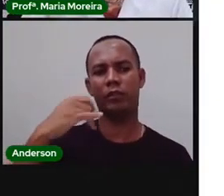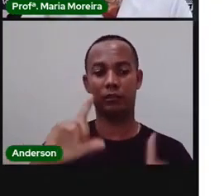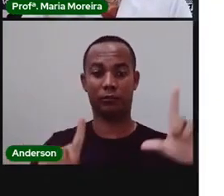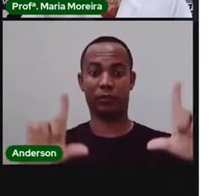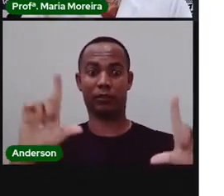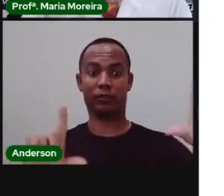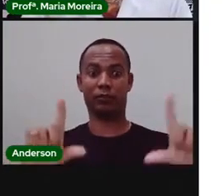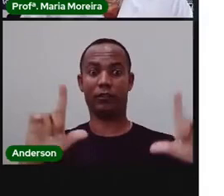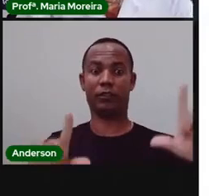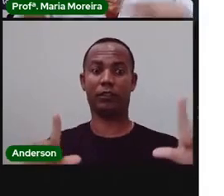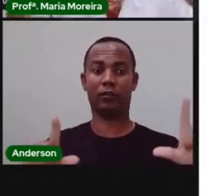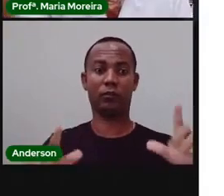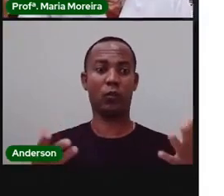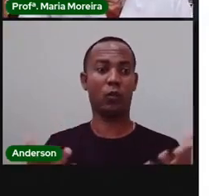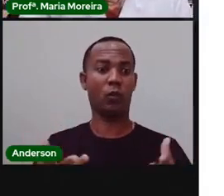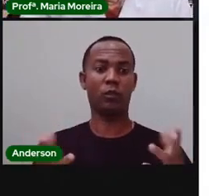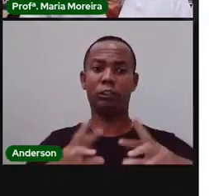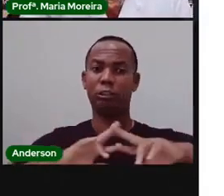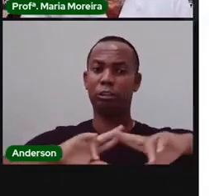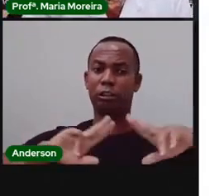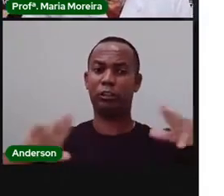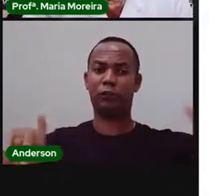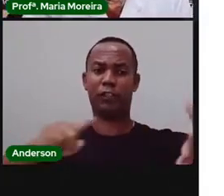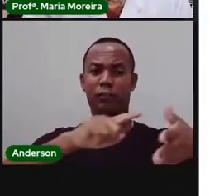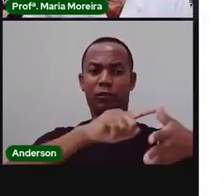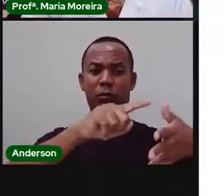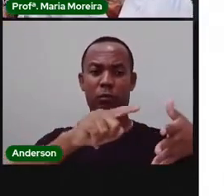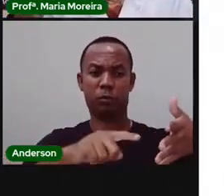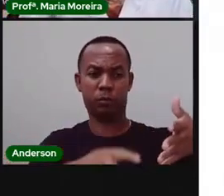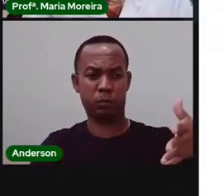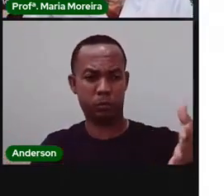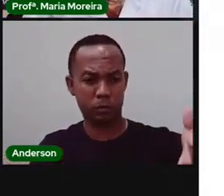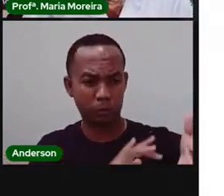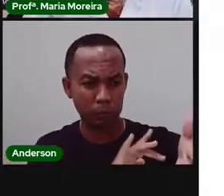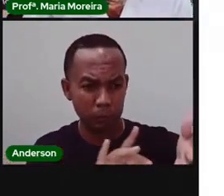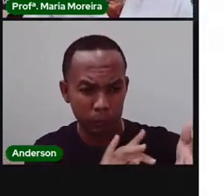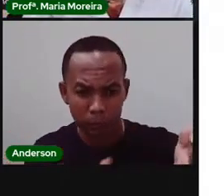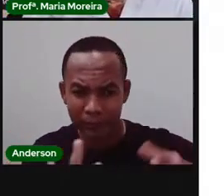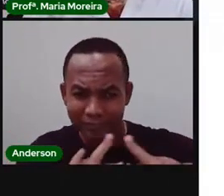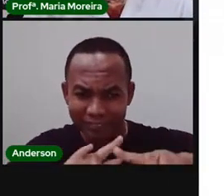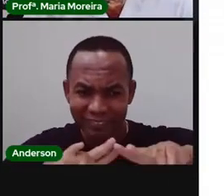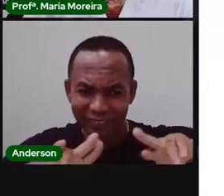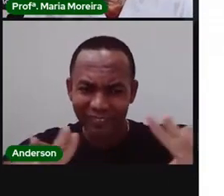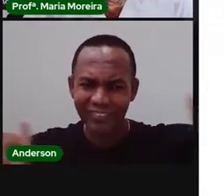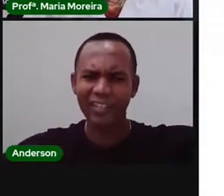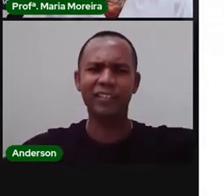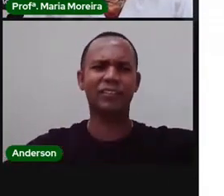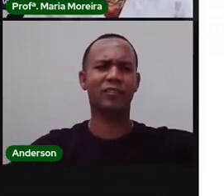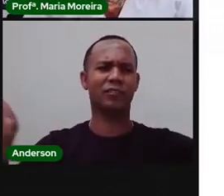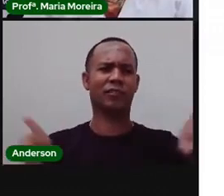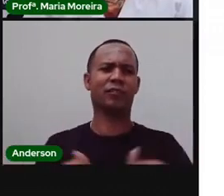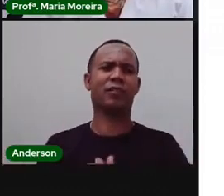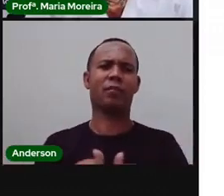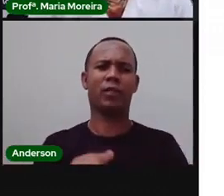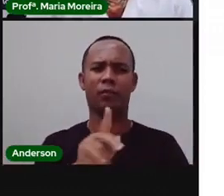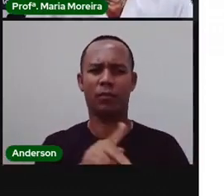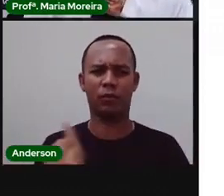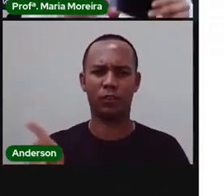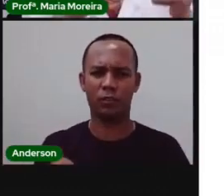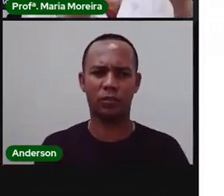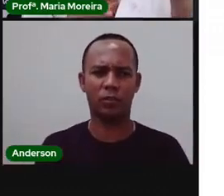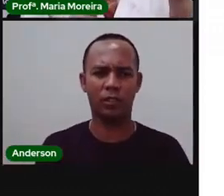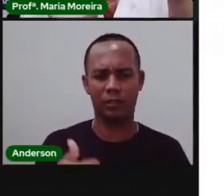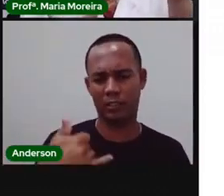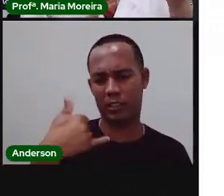E hoje a gente tem o quê? No mundo inteiro, a internet, que possibilita, por exemplo, que a Pro pegue um